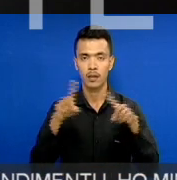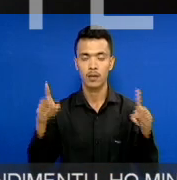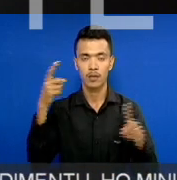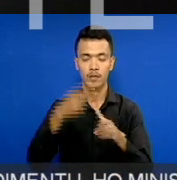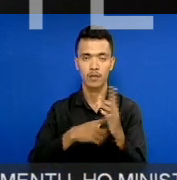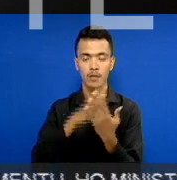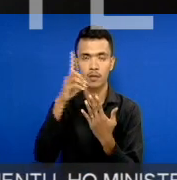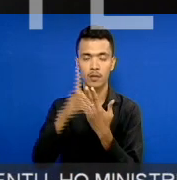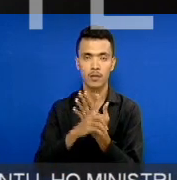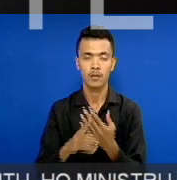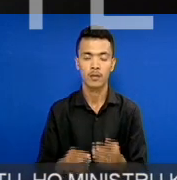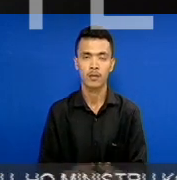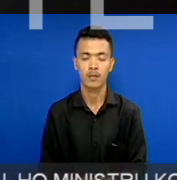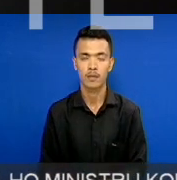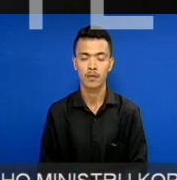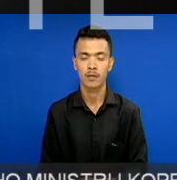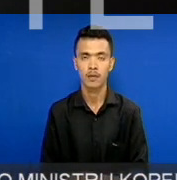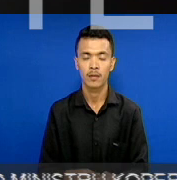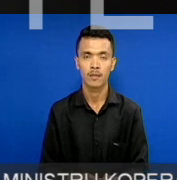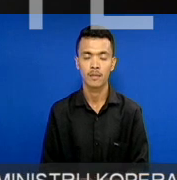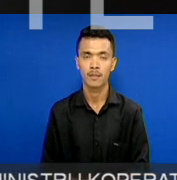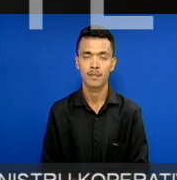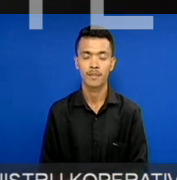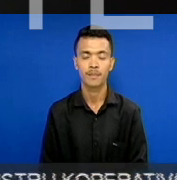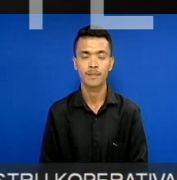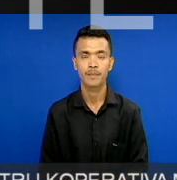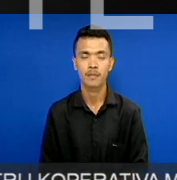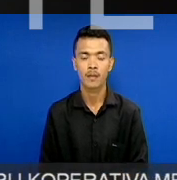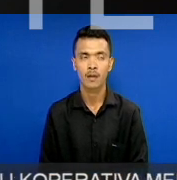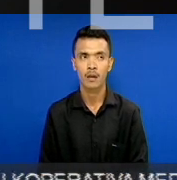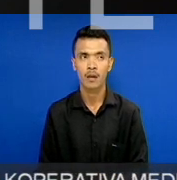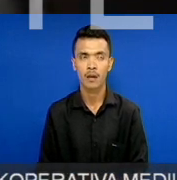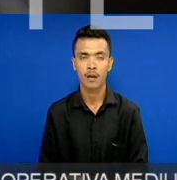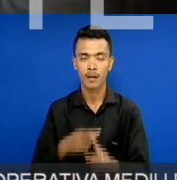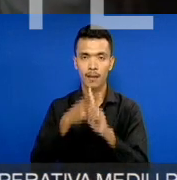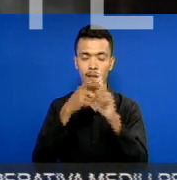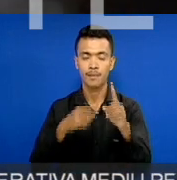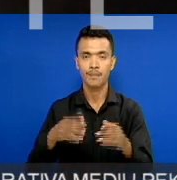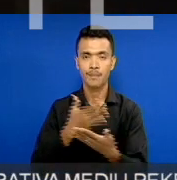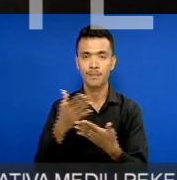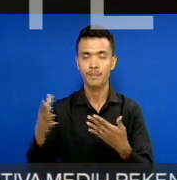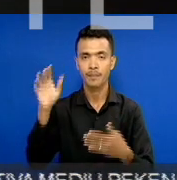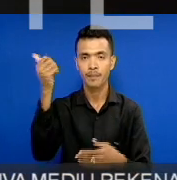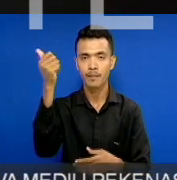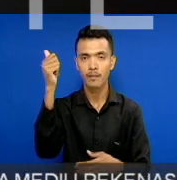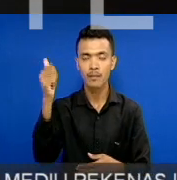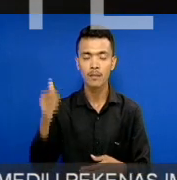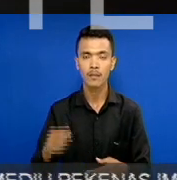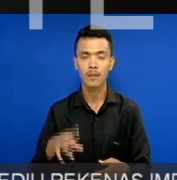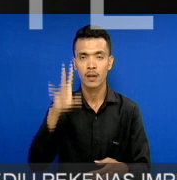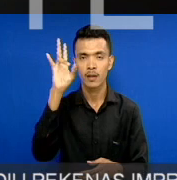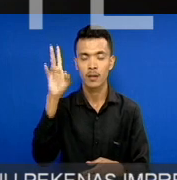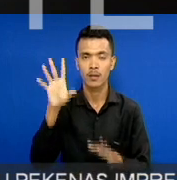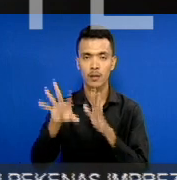2023 0.3%. Portanto, deflação ne mais em vez. Usi item sanur ne bemakia item itu ne ita